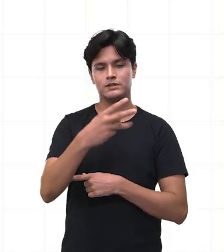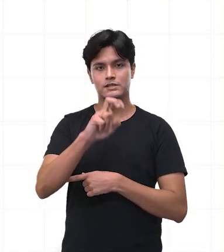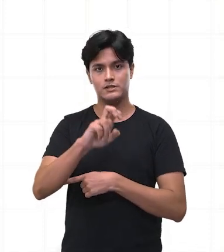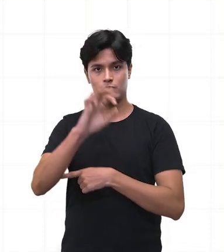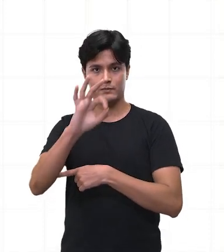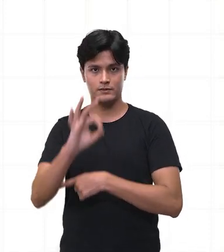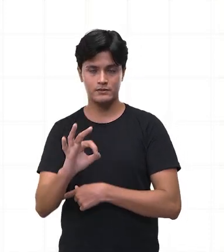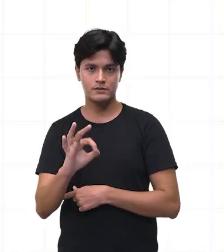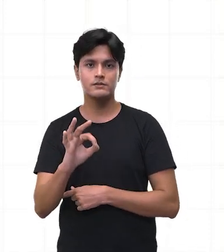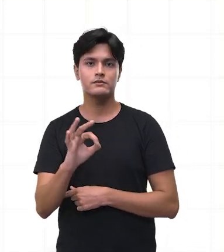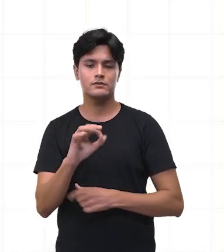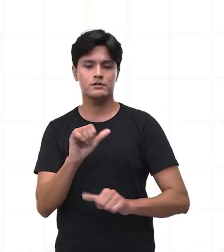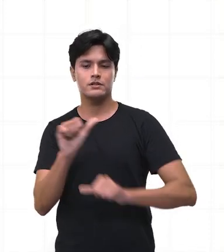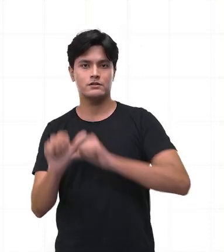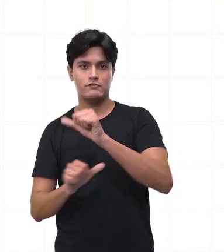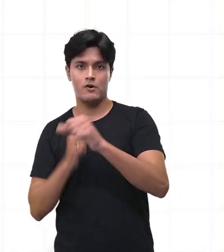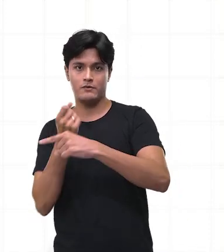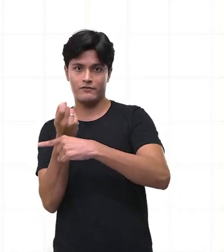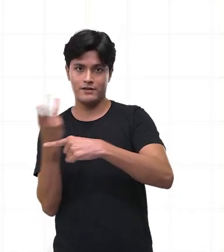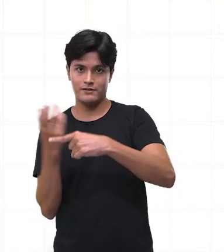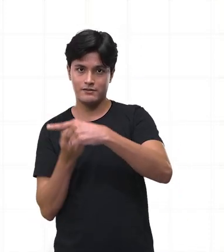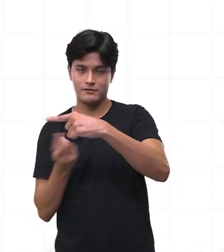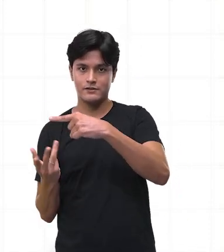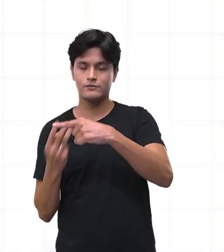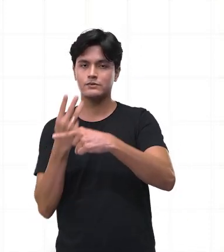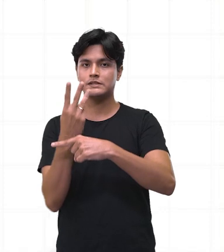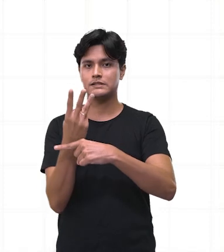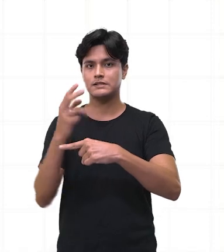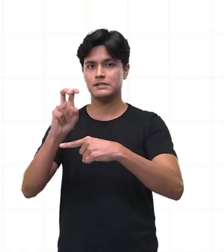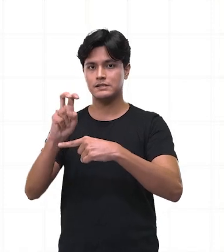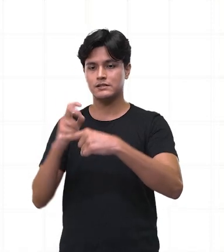em fração, 35 sobre 100, resultado